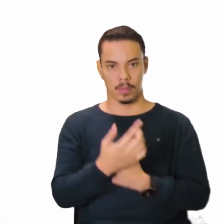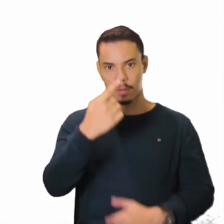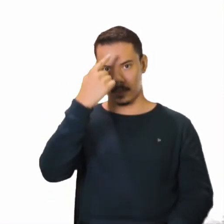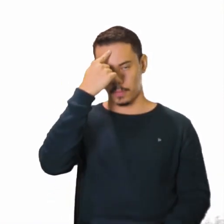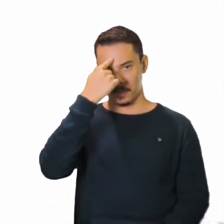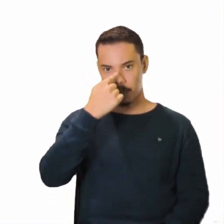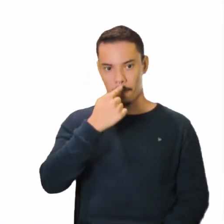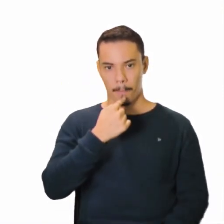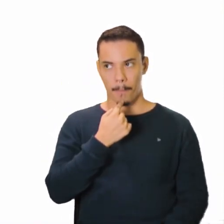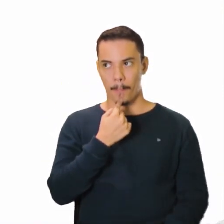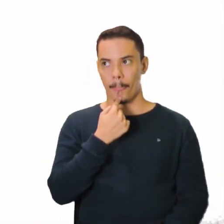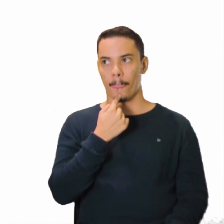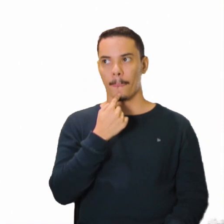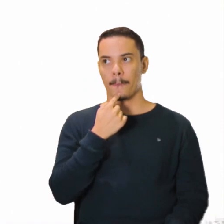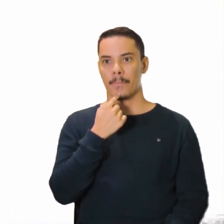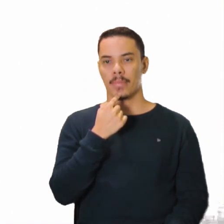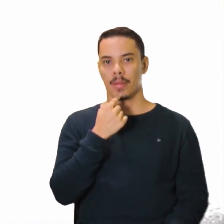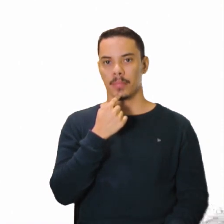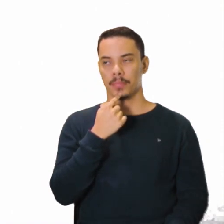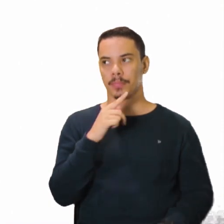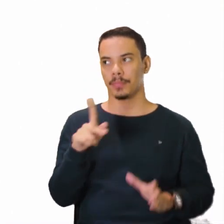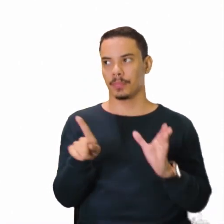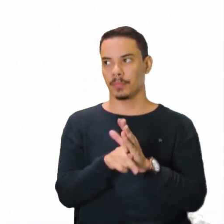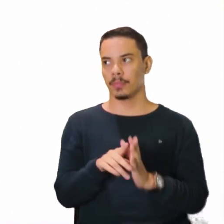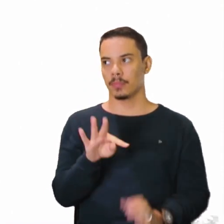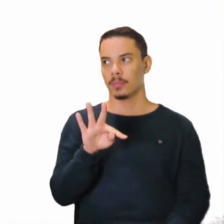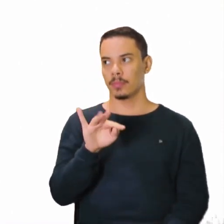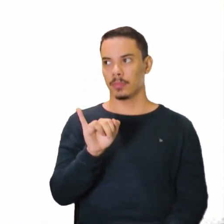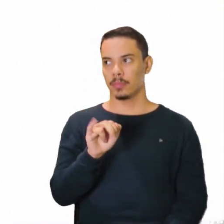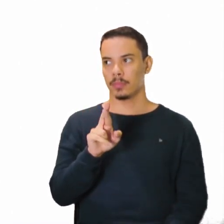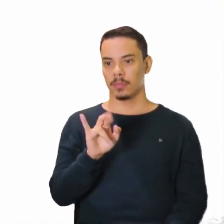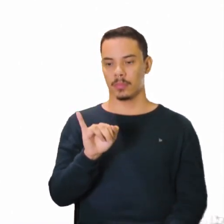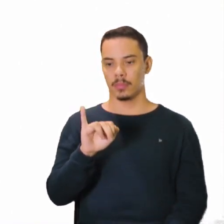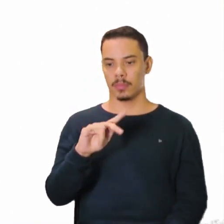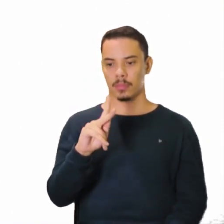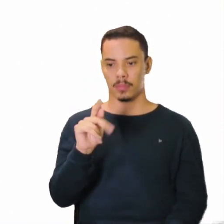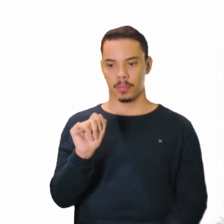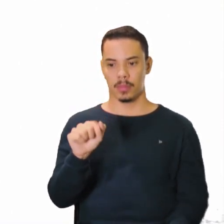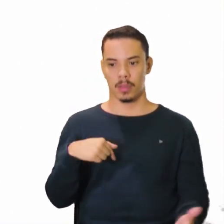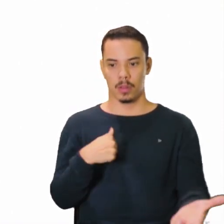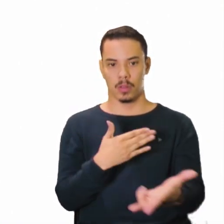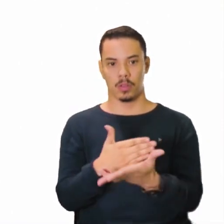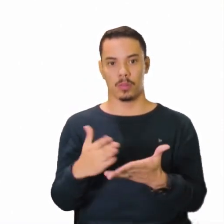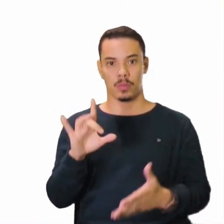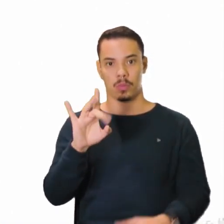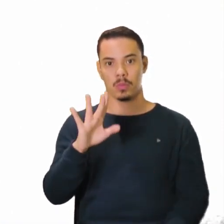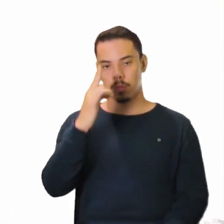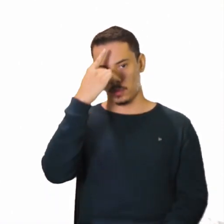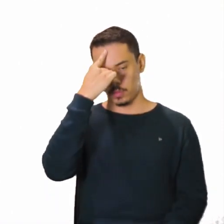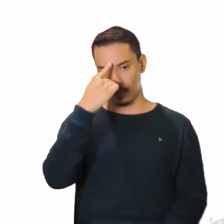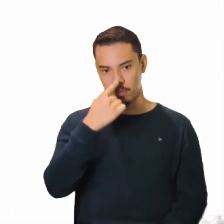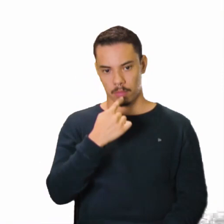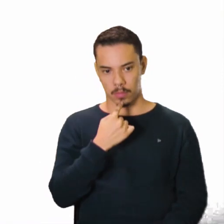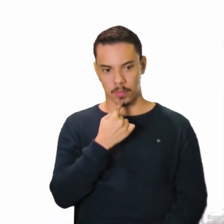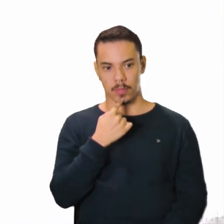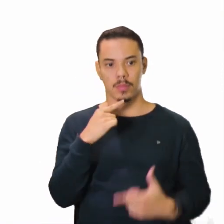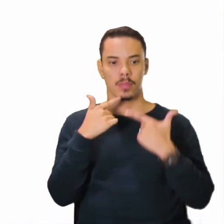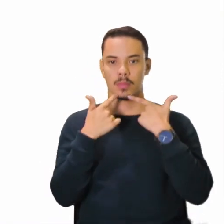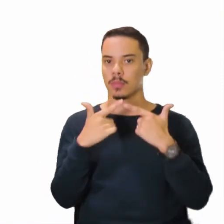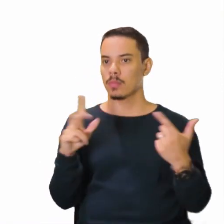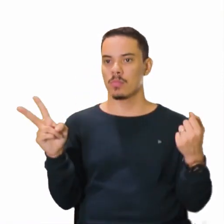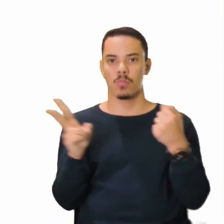que observa. Que essa tirinha começou com o quê? Somente com as imagens, né? A linguagem